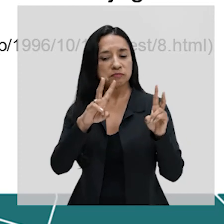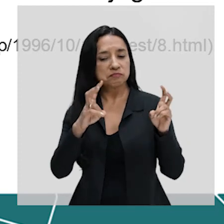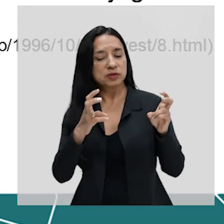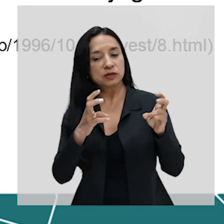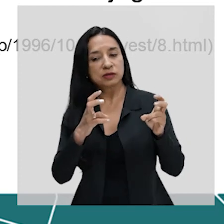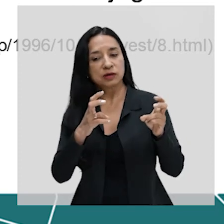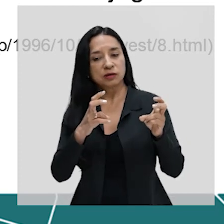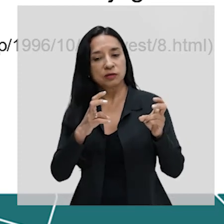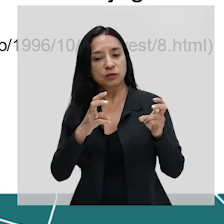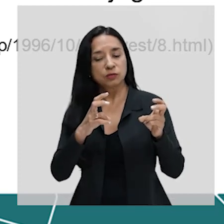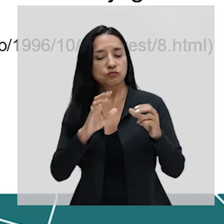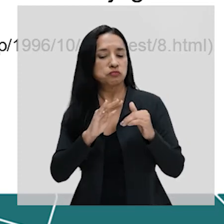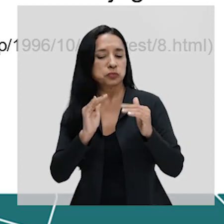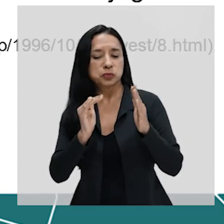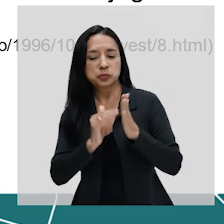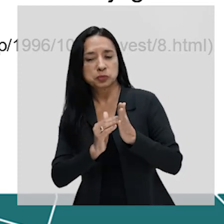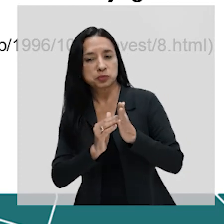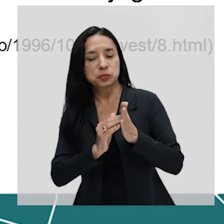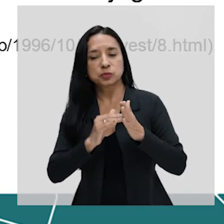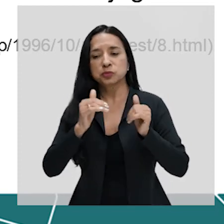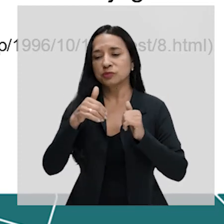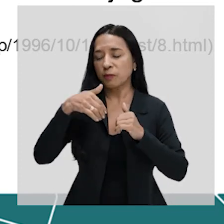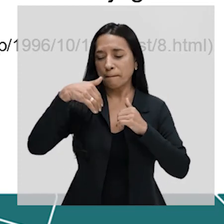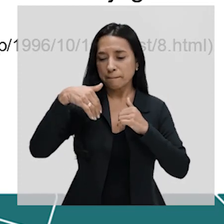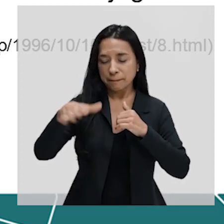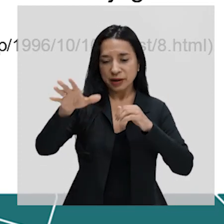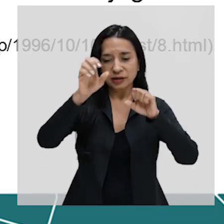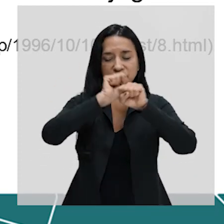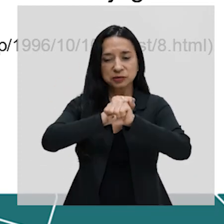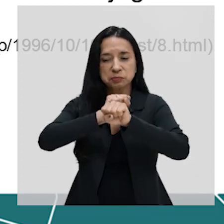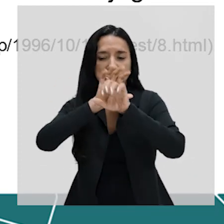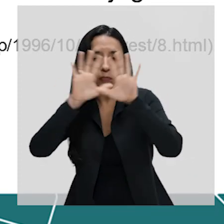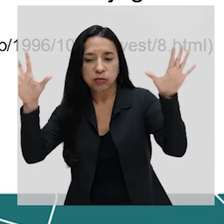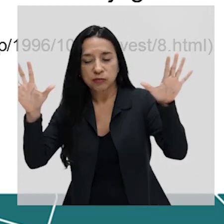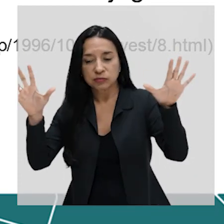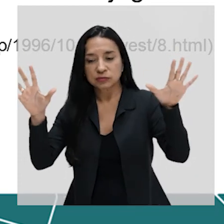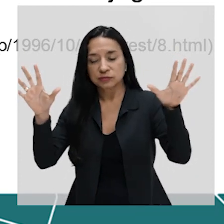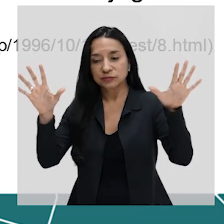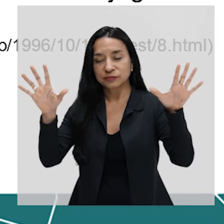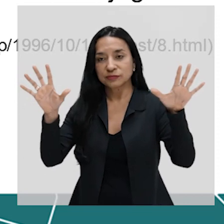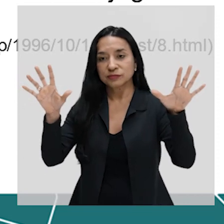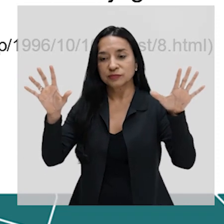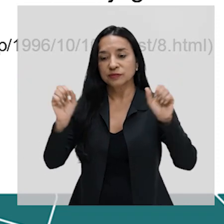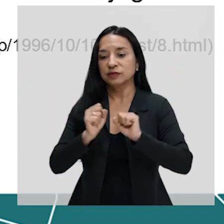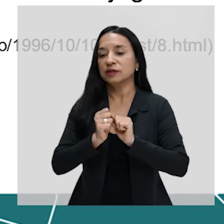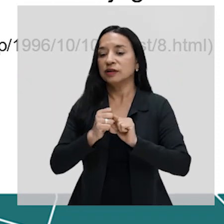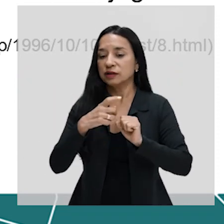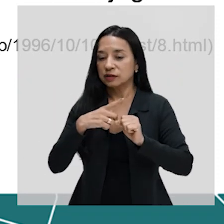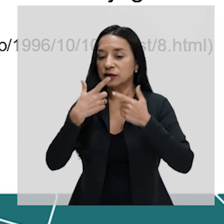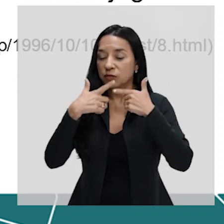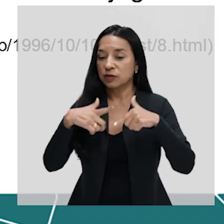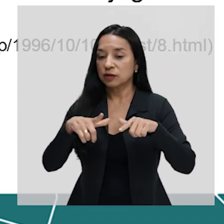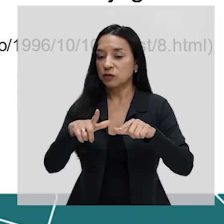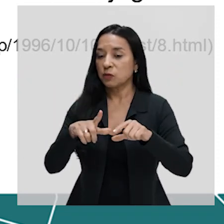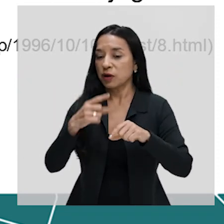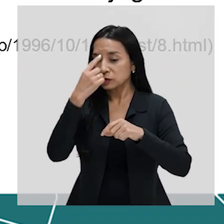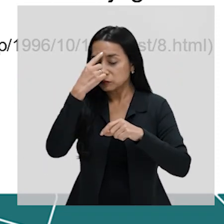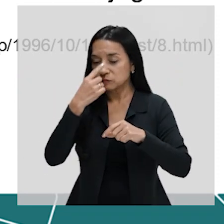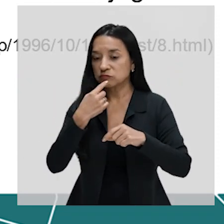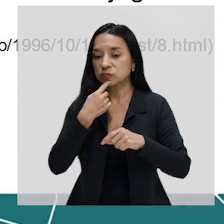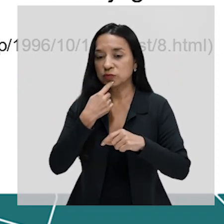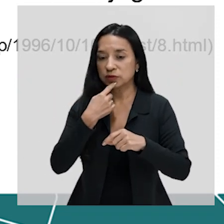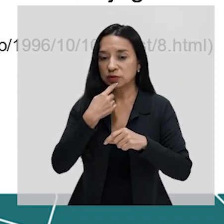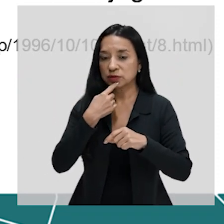que e tudo mais se exploda? Ah, mas eu quero mais aquele se exploda. Aí eu tenho uma linguagem figurada. Mas aí, olha